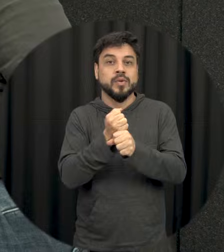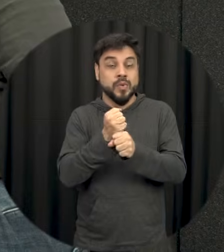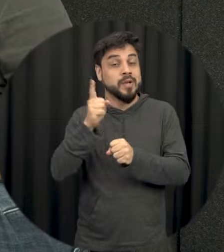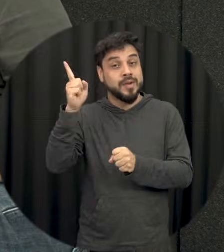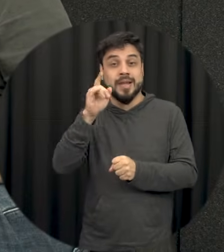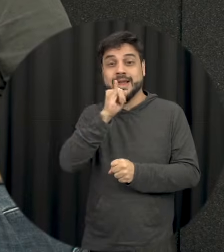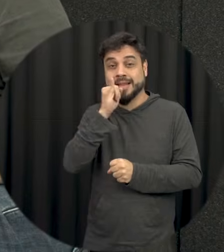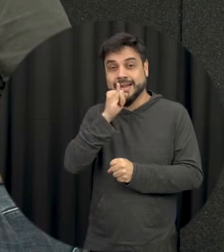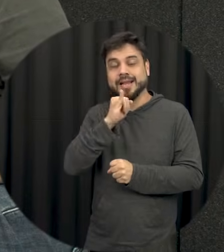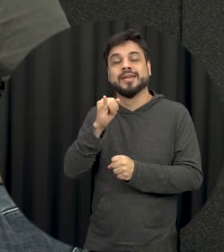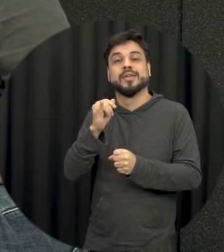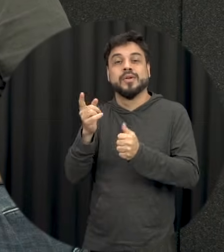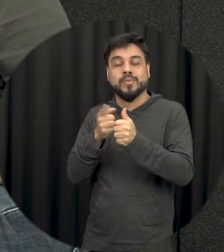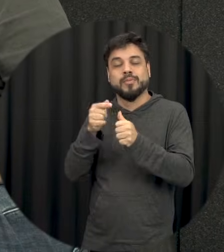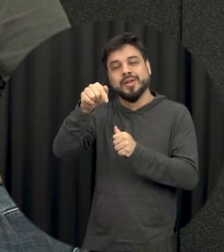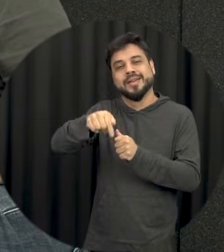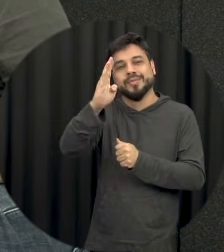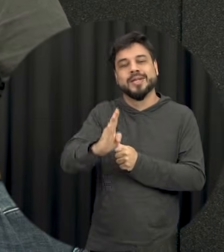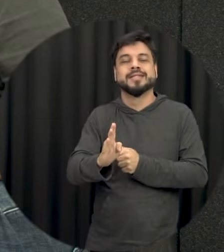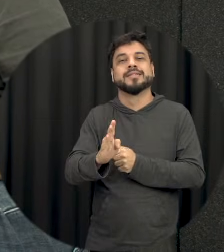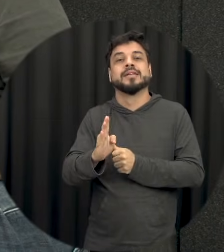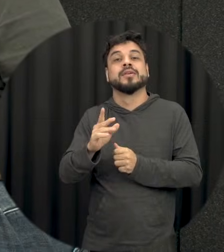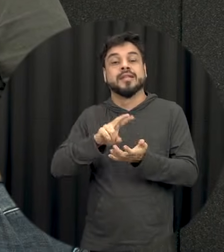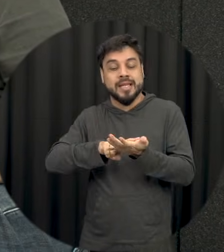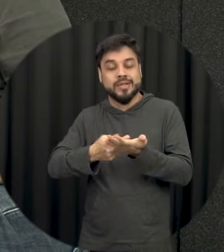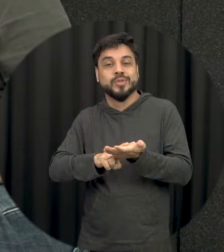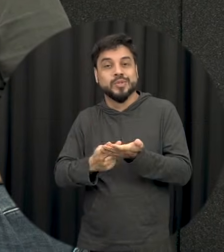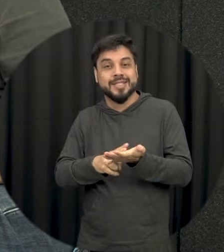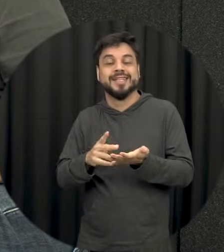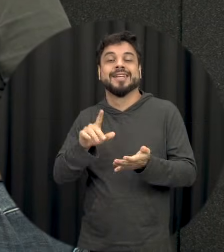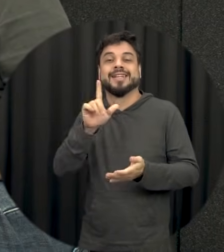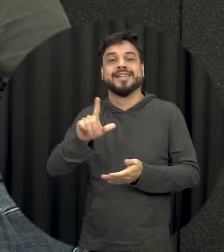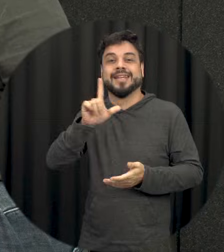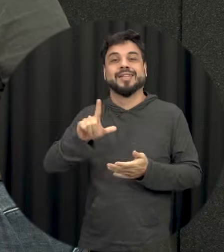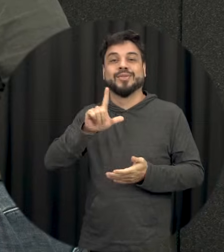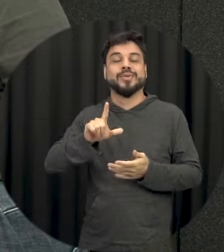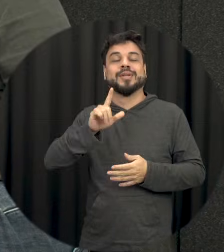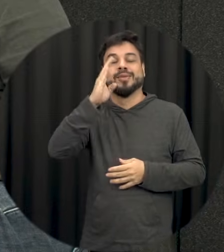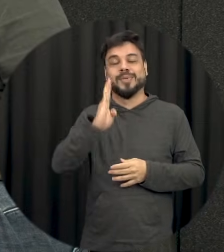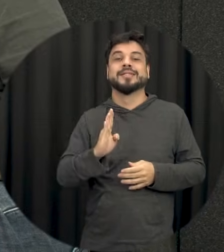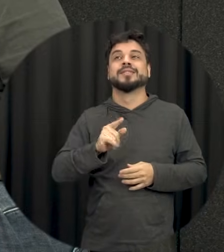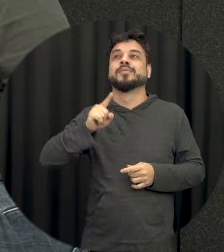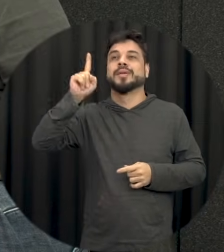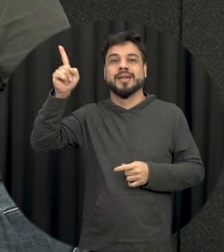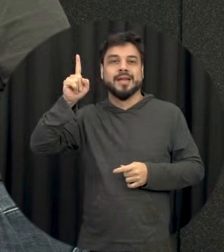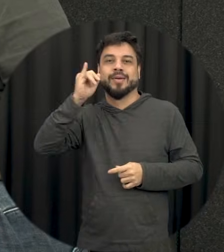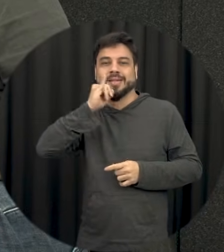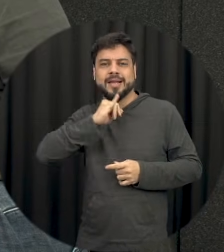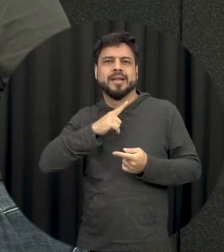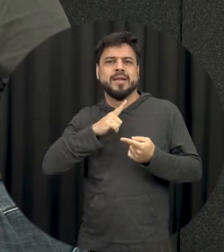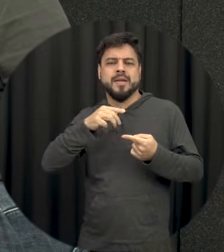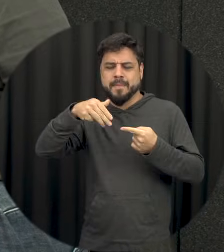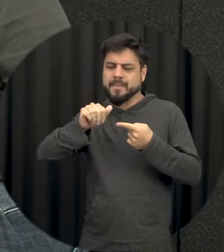primeiros anos do Brasil, traduzi muitos livros de literatura brasileira para o italiano. Então traduzi Mário de Andrade, Machado de Assis,